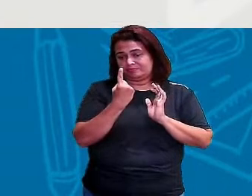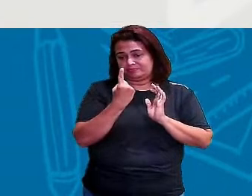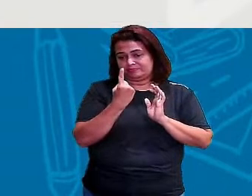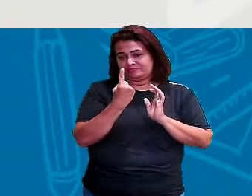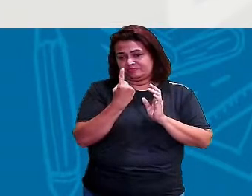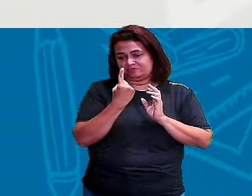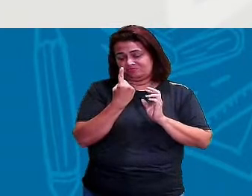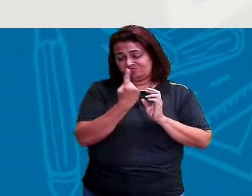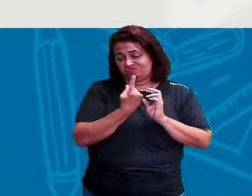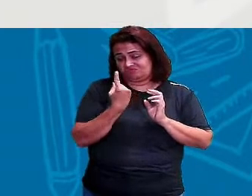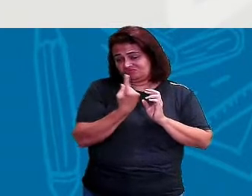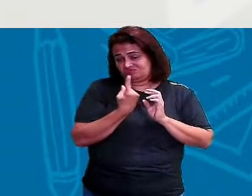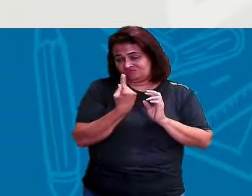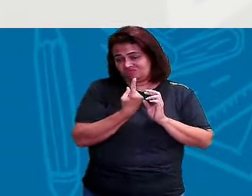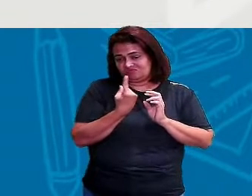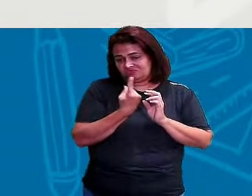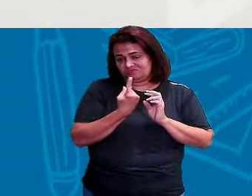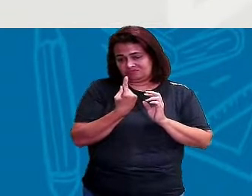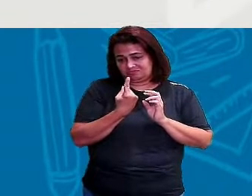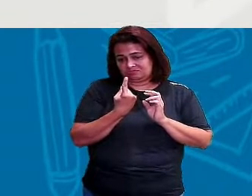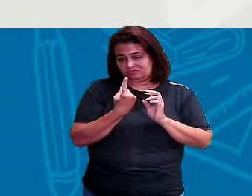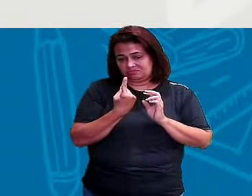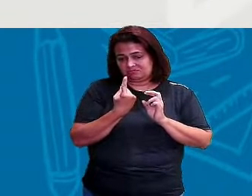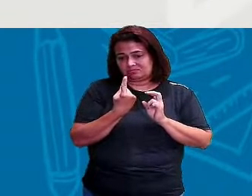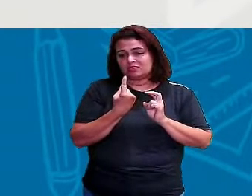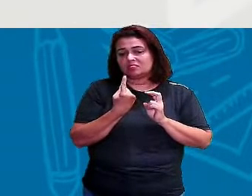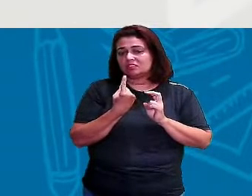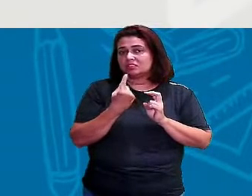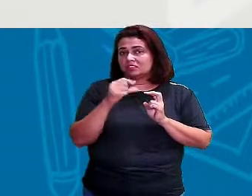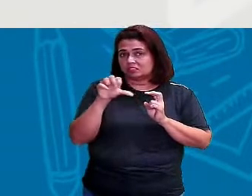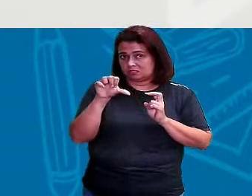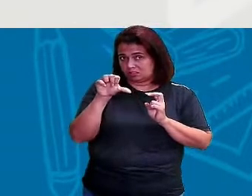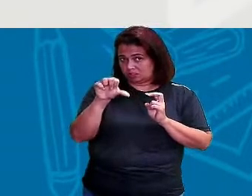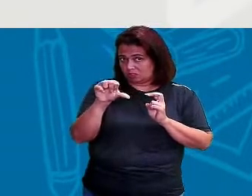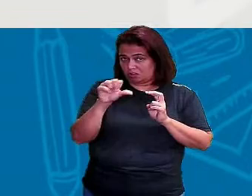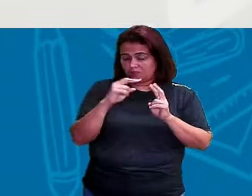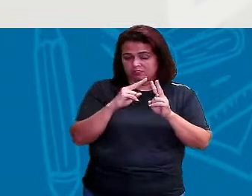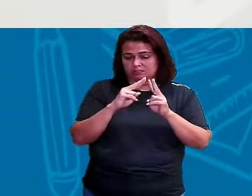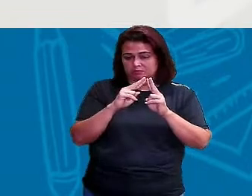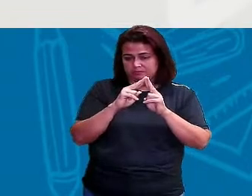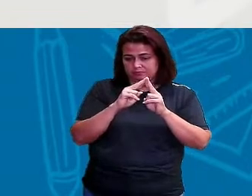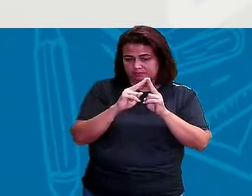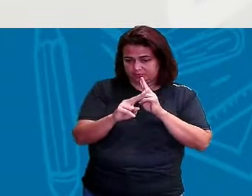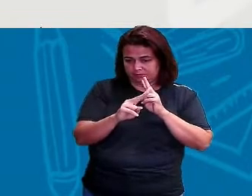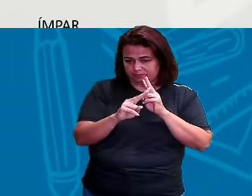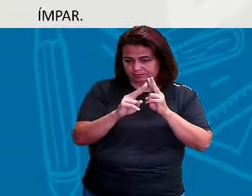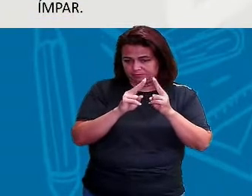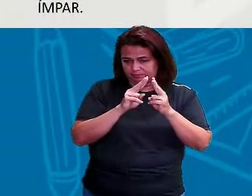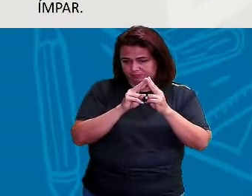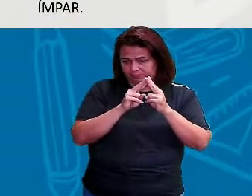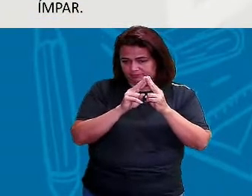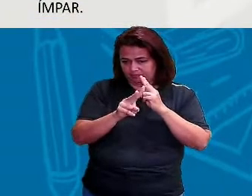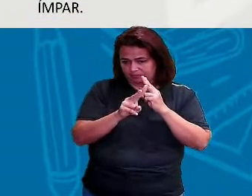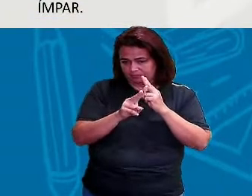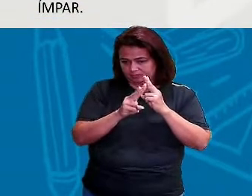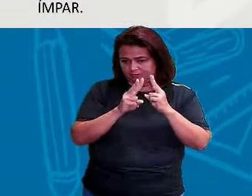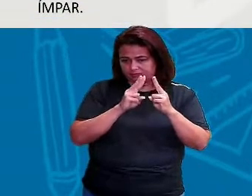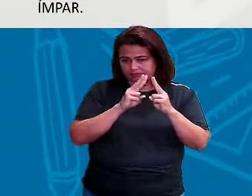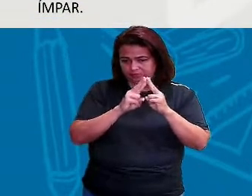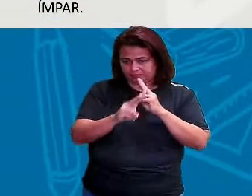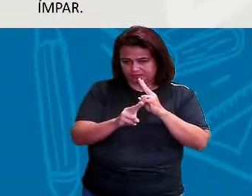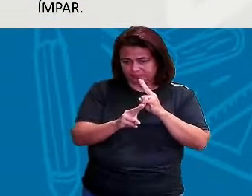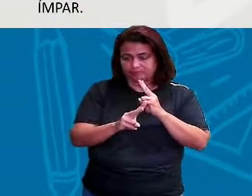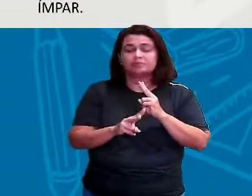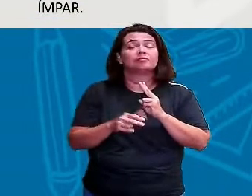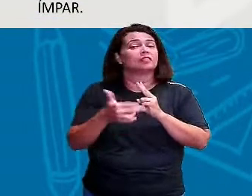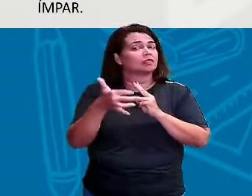uma estrelinha. Ah, professora, sobrou uma estrelinha. Então, 9 vai ser ímpar, tá certo? Vamos